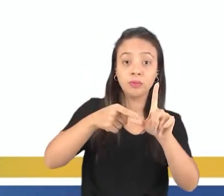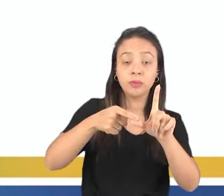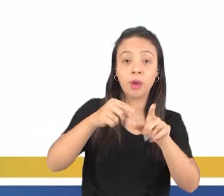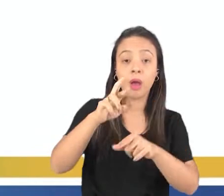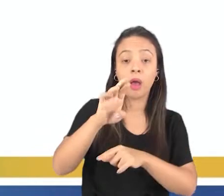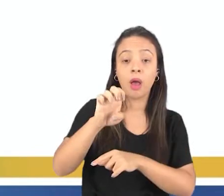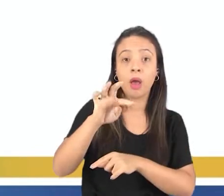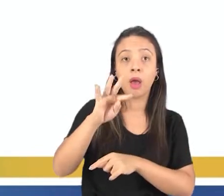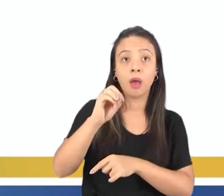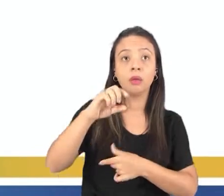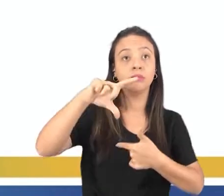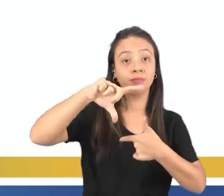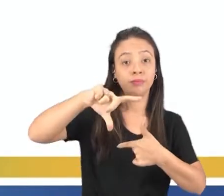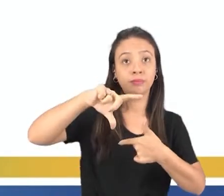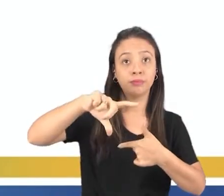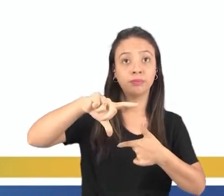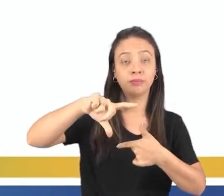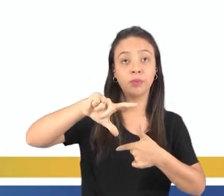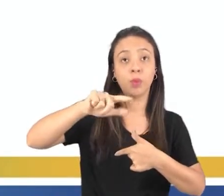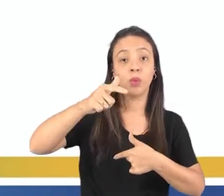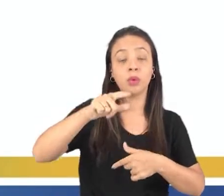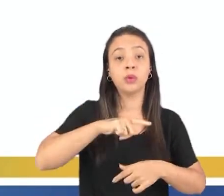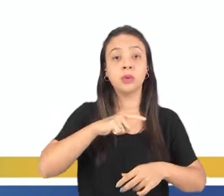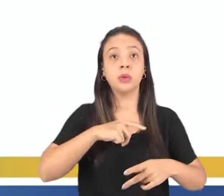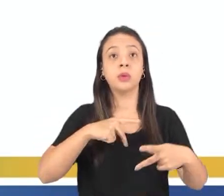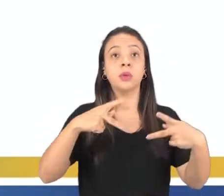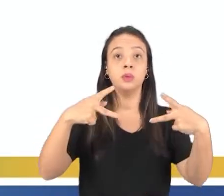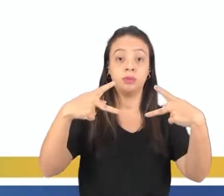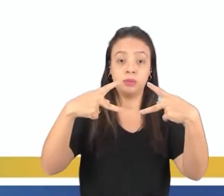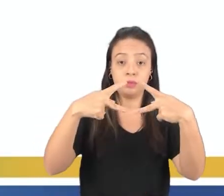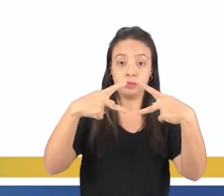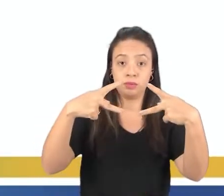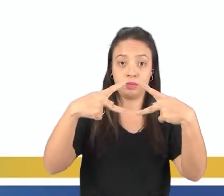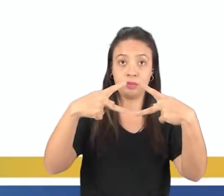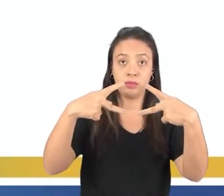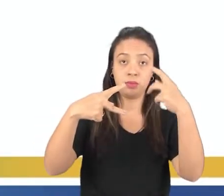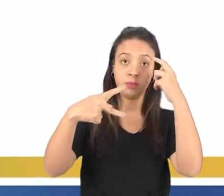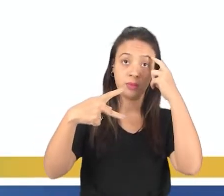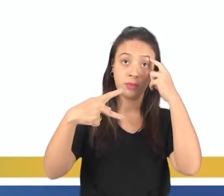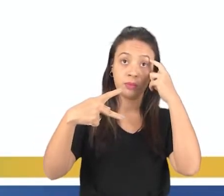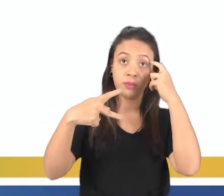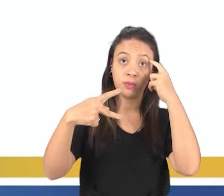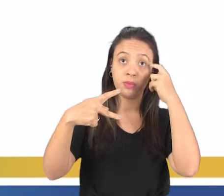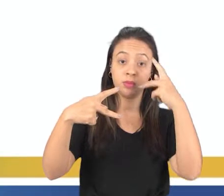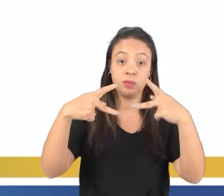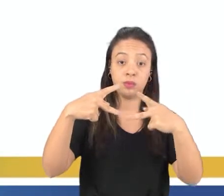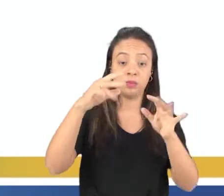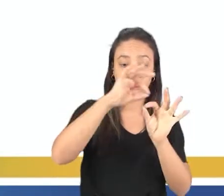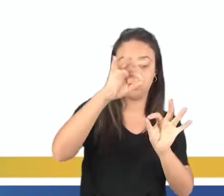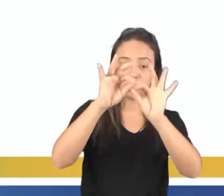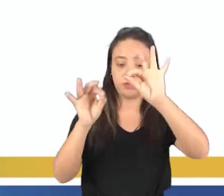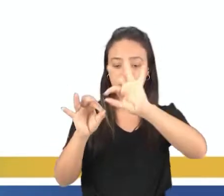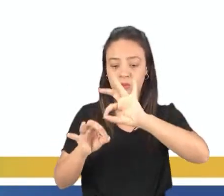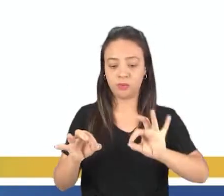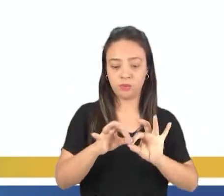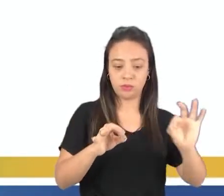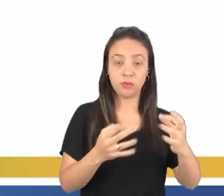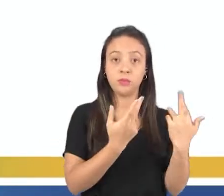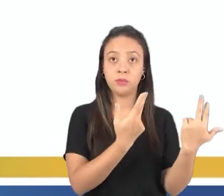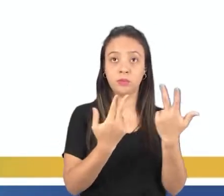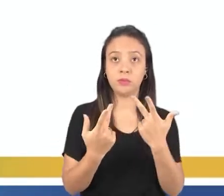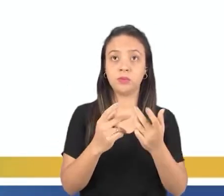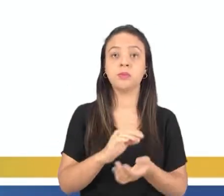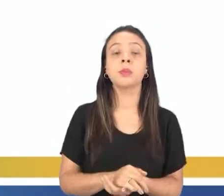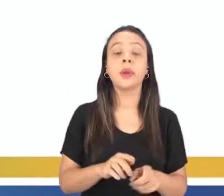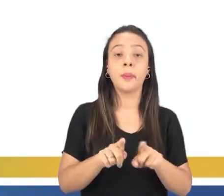de retângulo. O paralelogramo que possui os 4 lados com a mesma medida de comprimento, nós chamamos de losango. E o paralelogramo